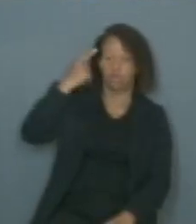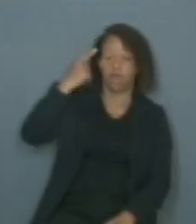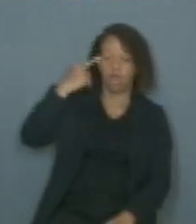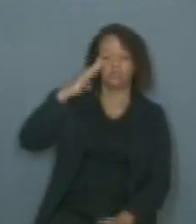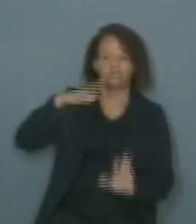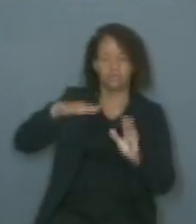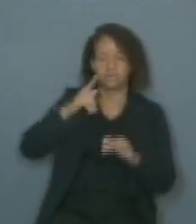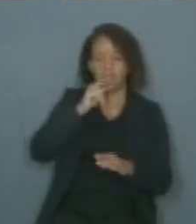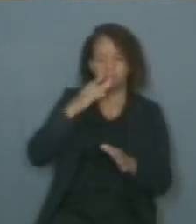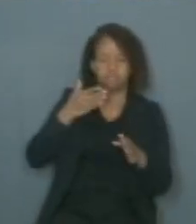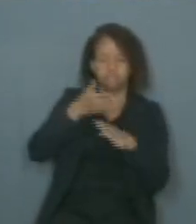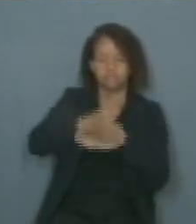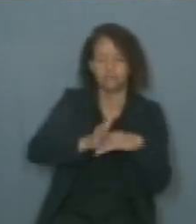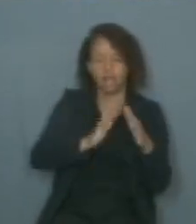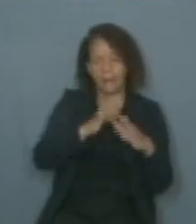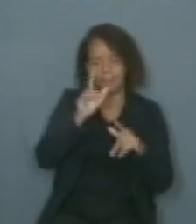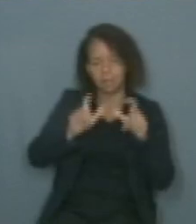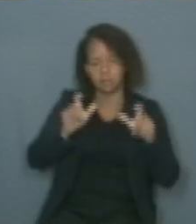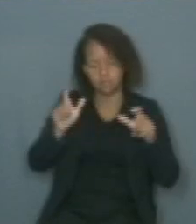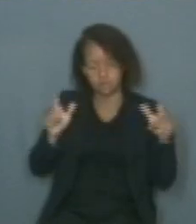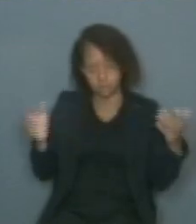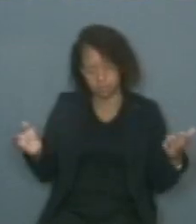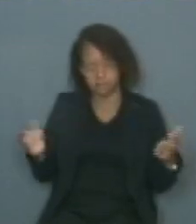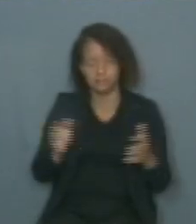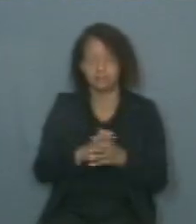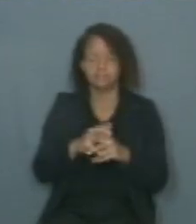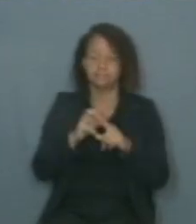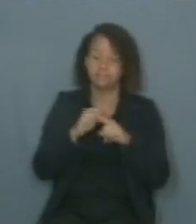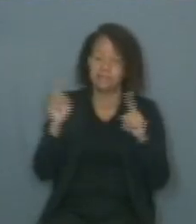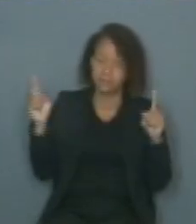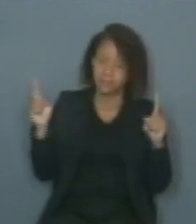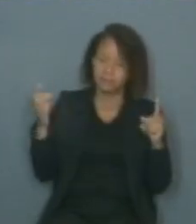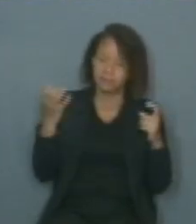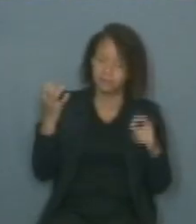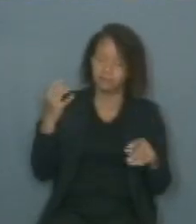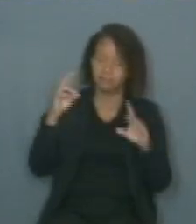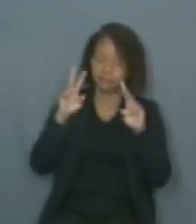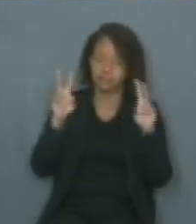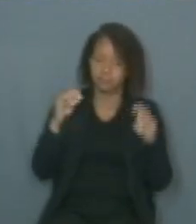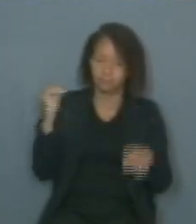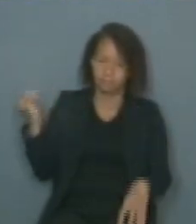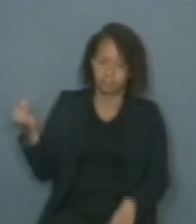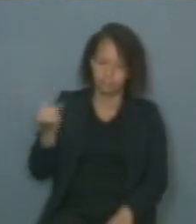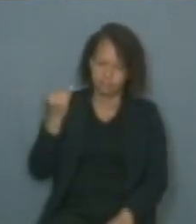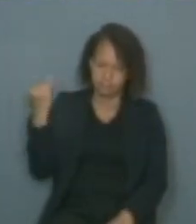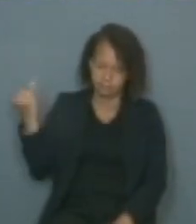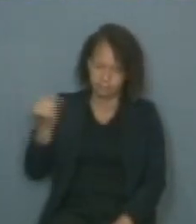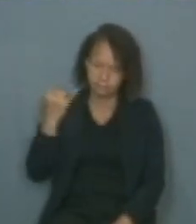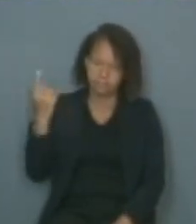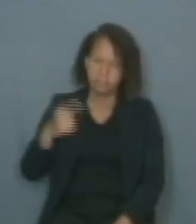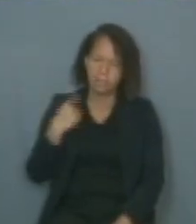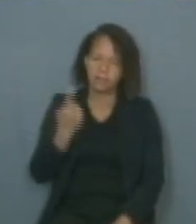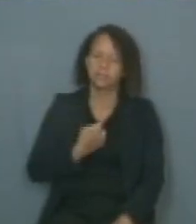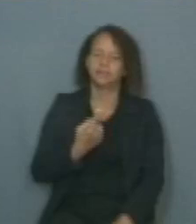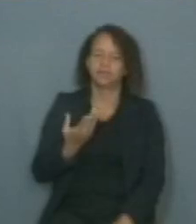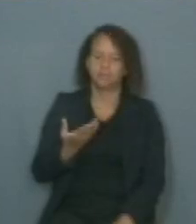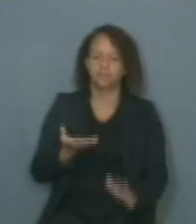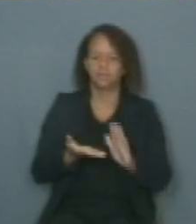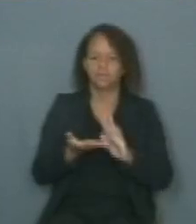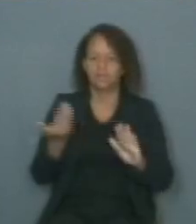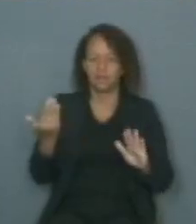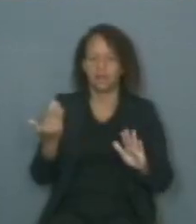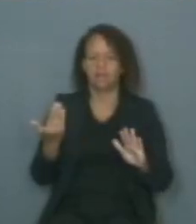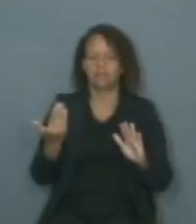casa das pessoas. Mas eu queria trazer um ponto muito importante, que nós pudéssemos tirar dos